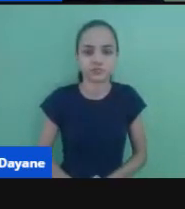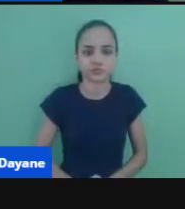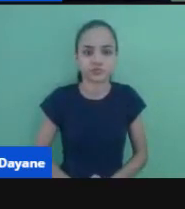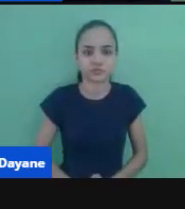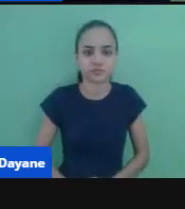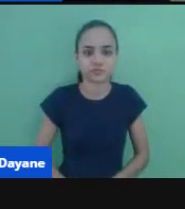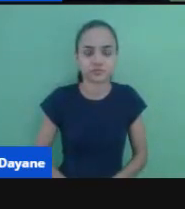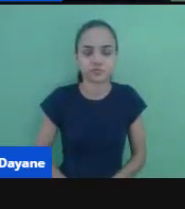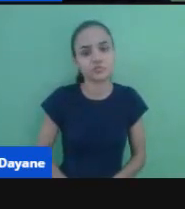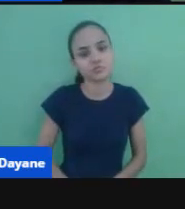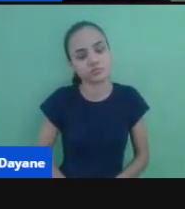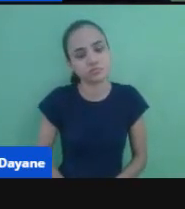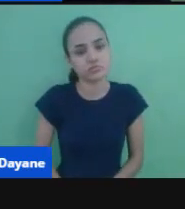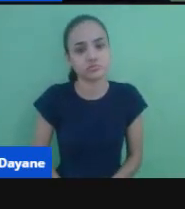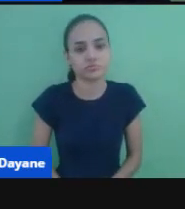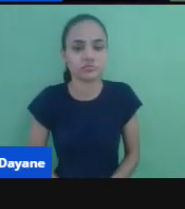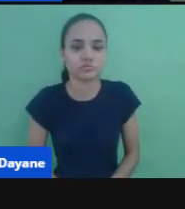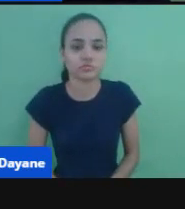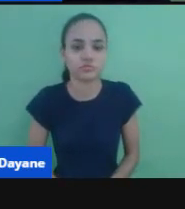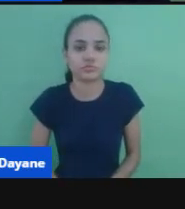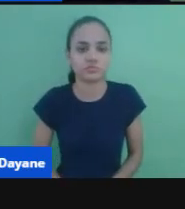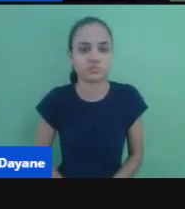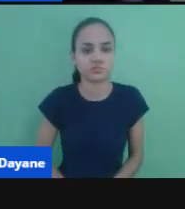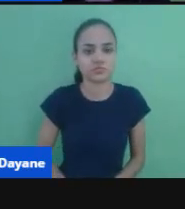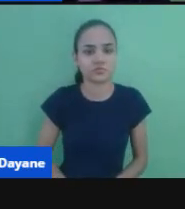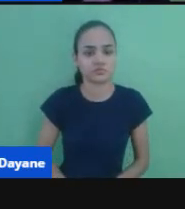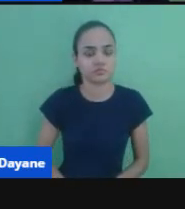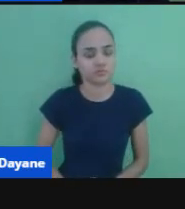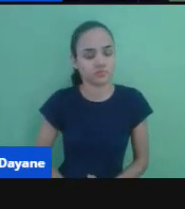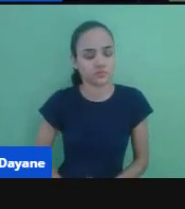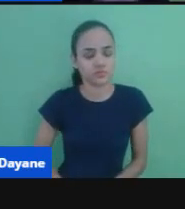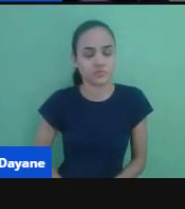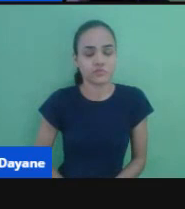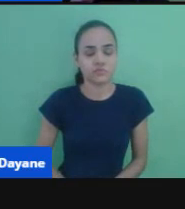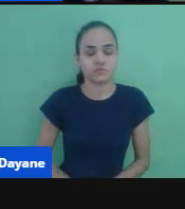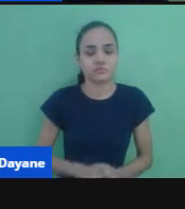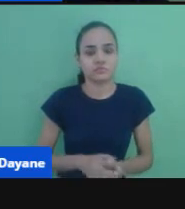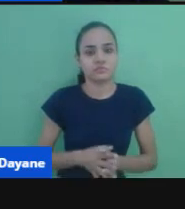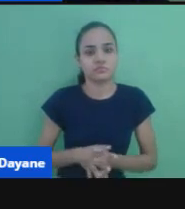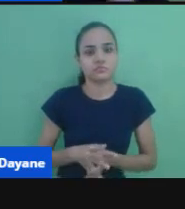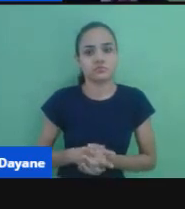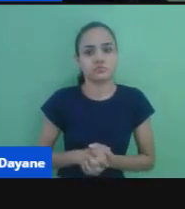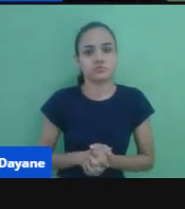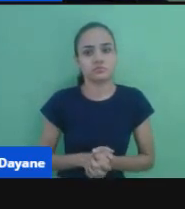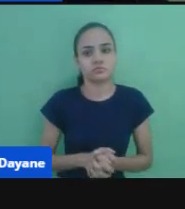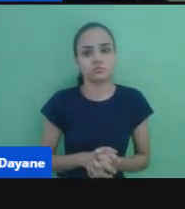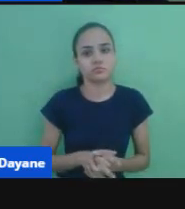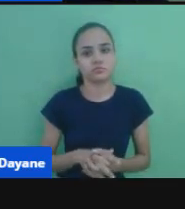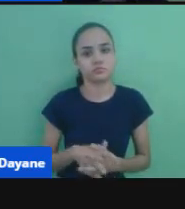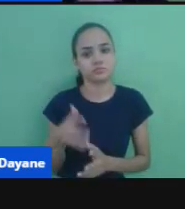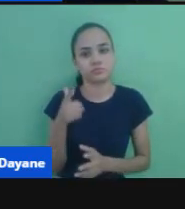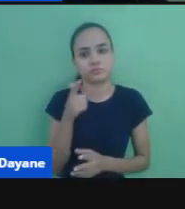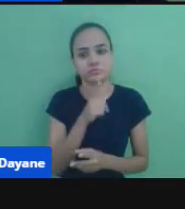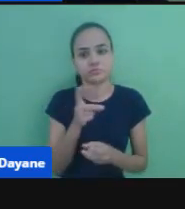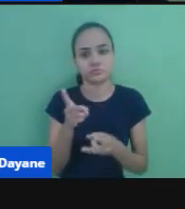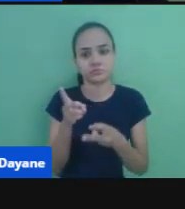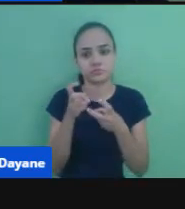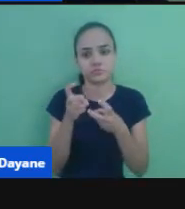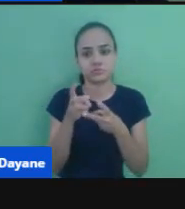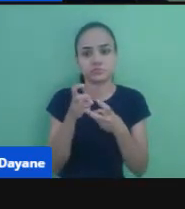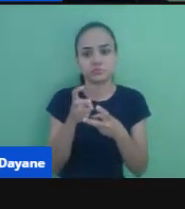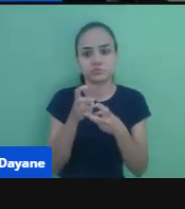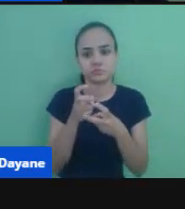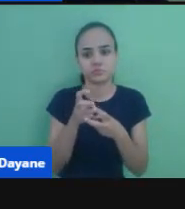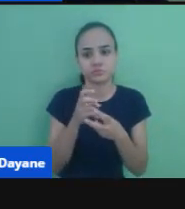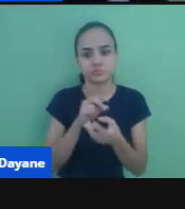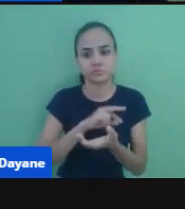Então, nesse documentário, a gente vê do lado de fora as coisas são do jeito que se fala. Agora, do lado de